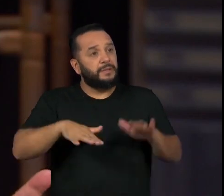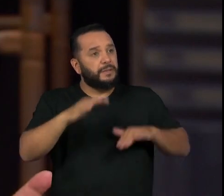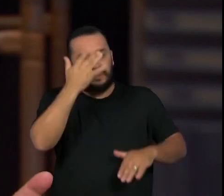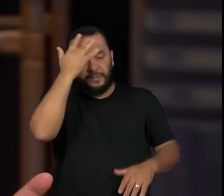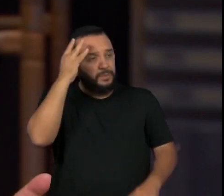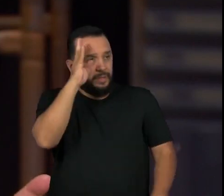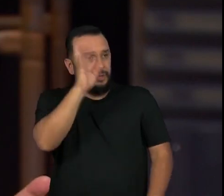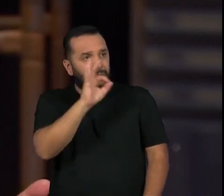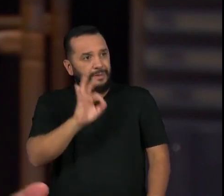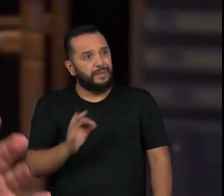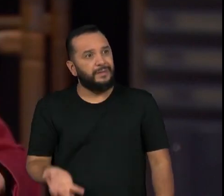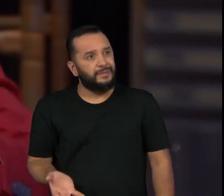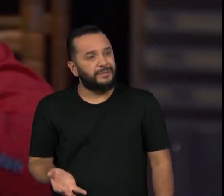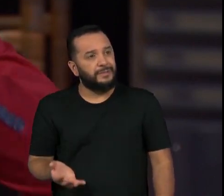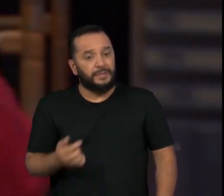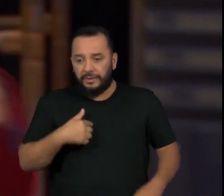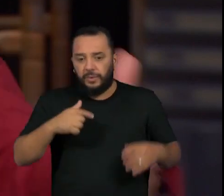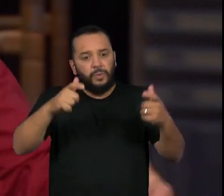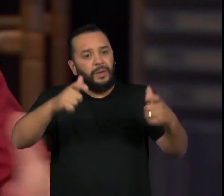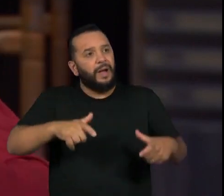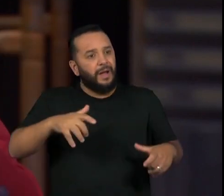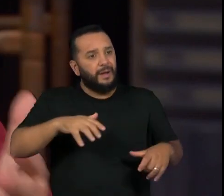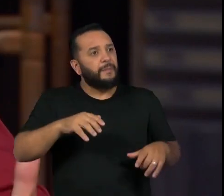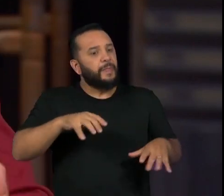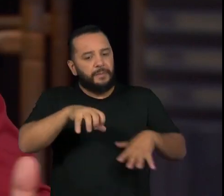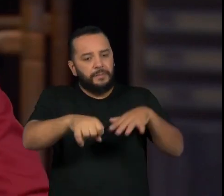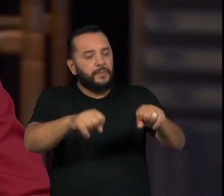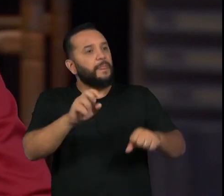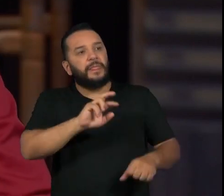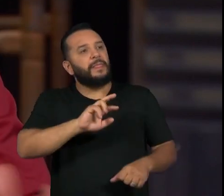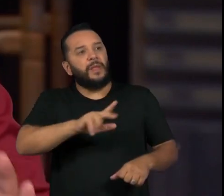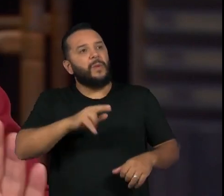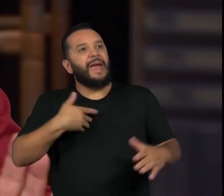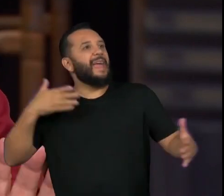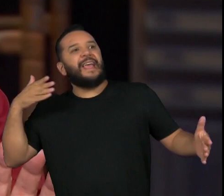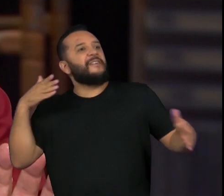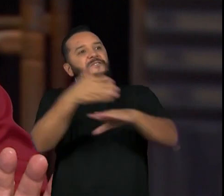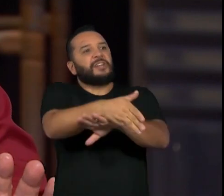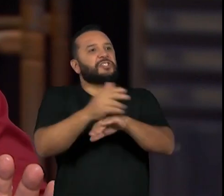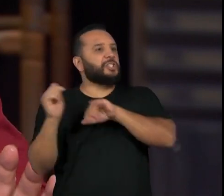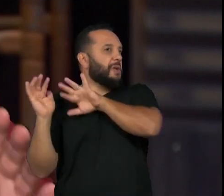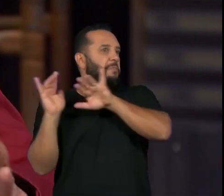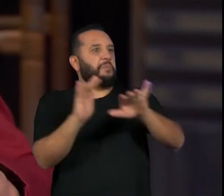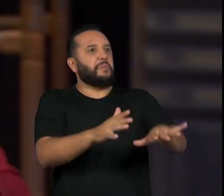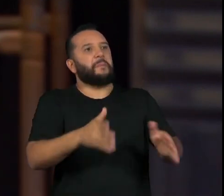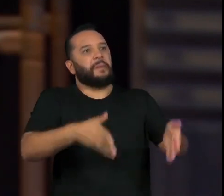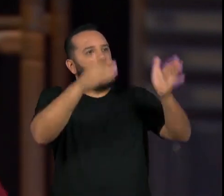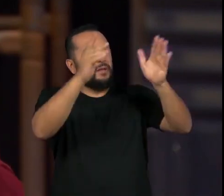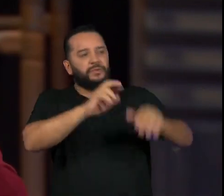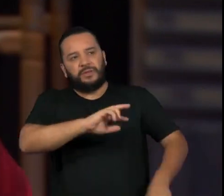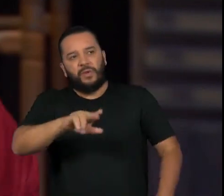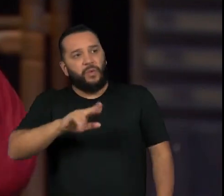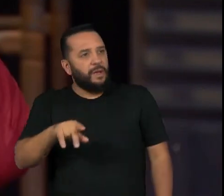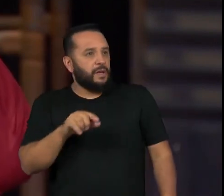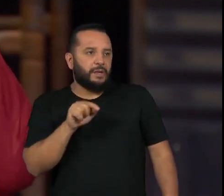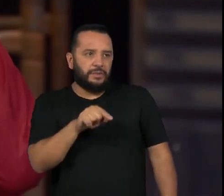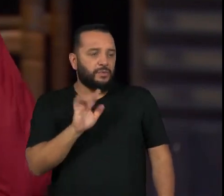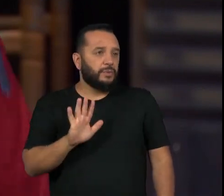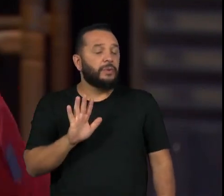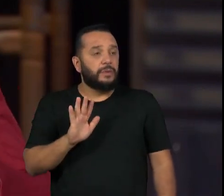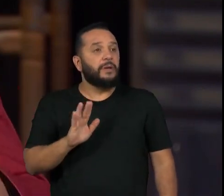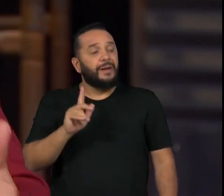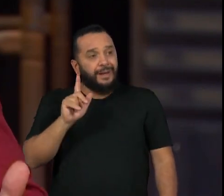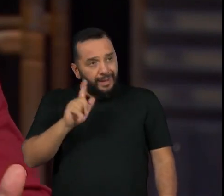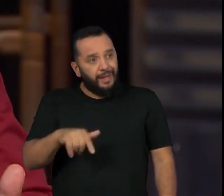não entendem, né? Ocupação de espaço não é você invadir os prédios, não é só isso, digamos assim. É você